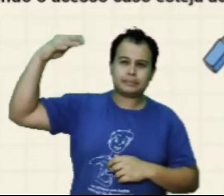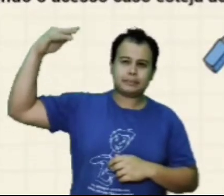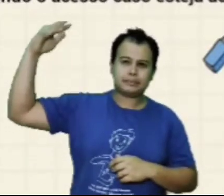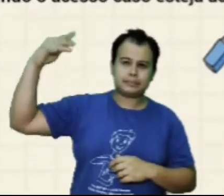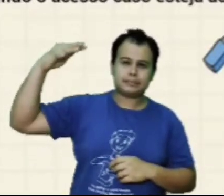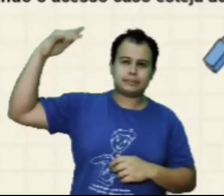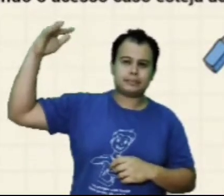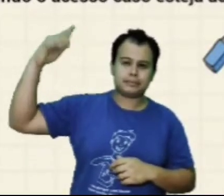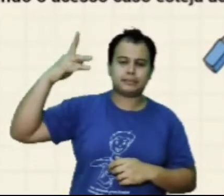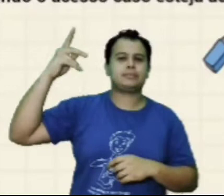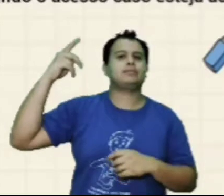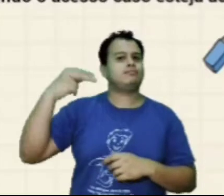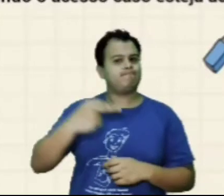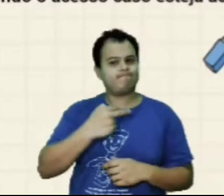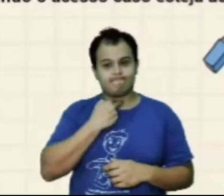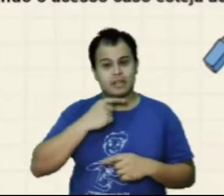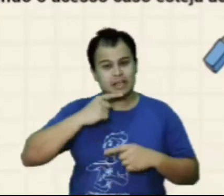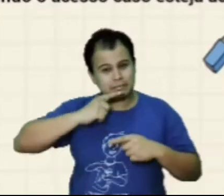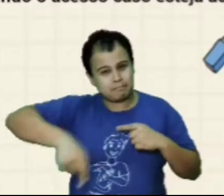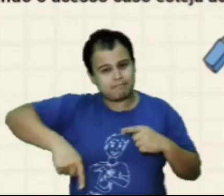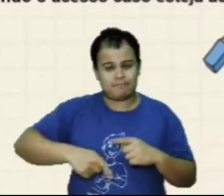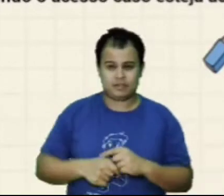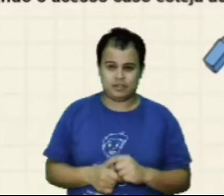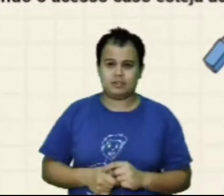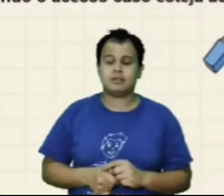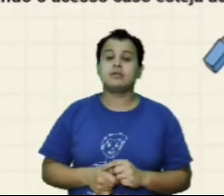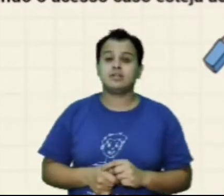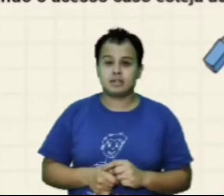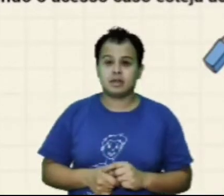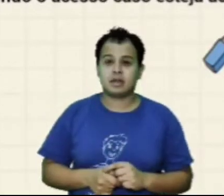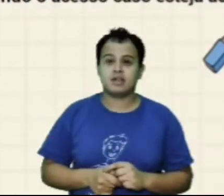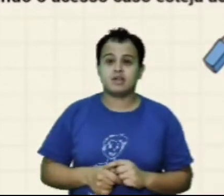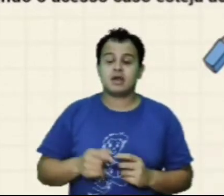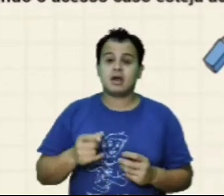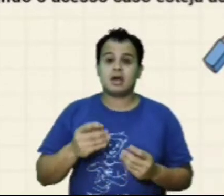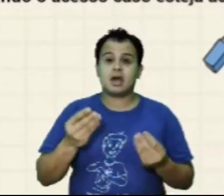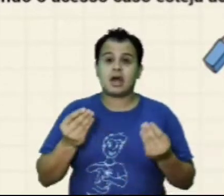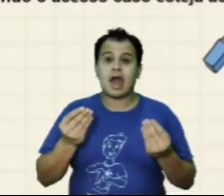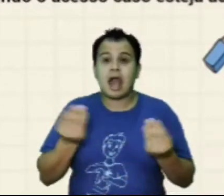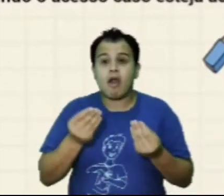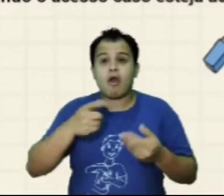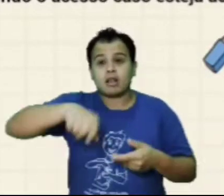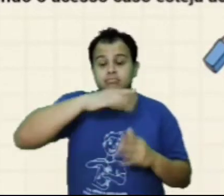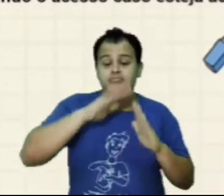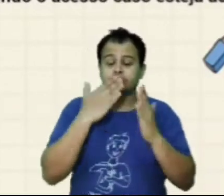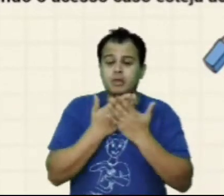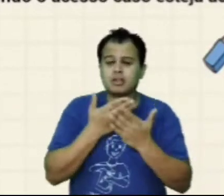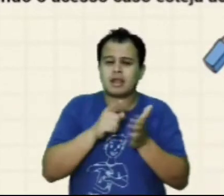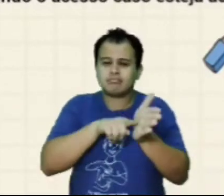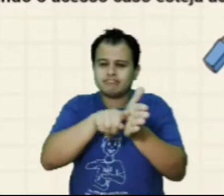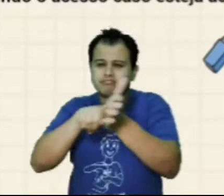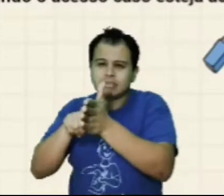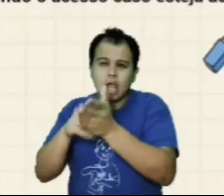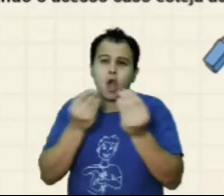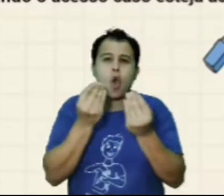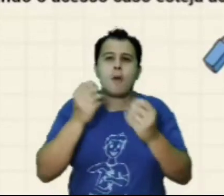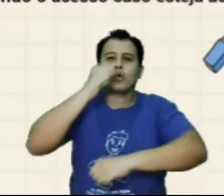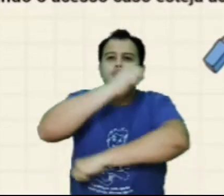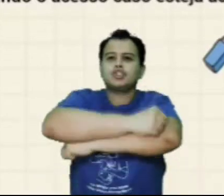da ventilação natural está sendo analisada pelos engenheiros de manutenção lá da prefeitura. Ok?